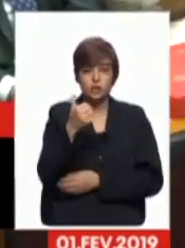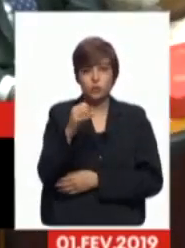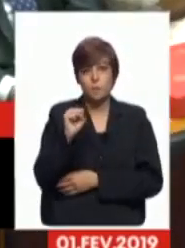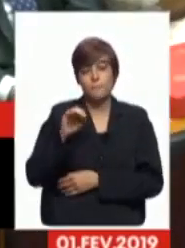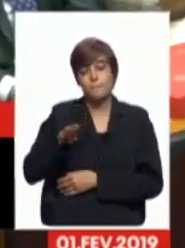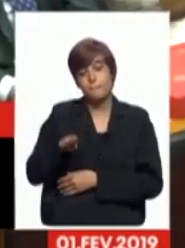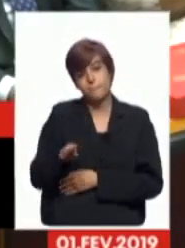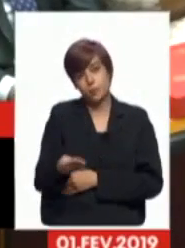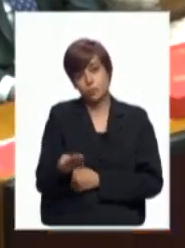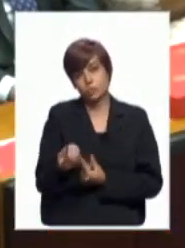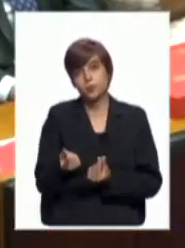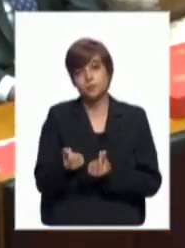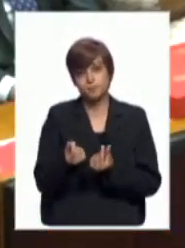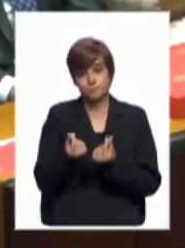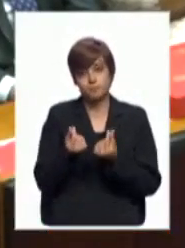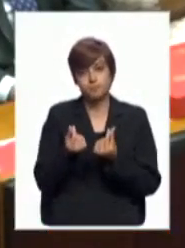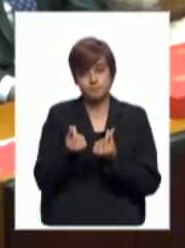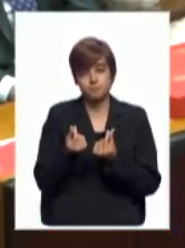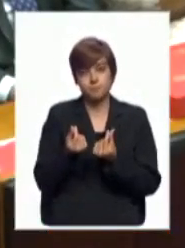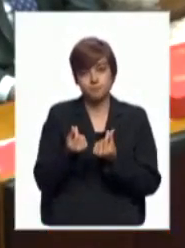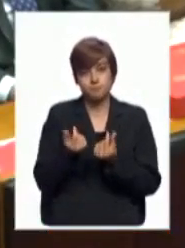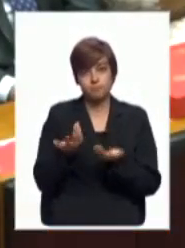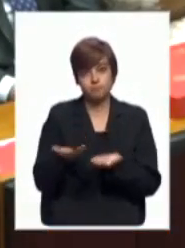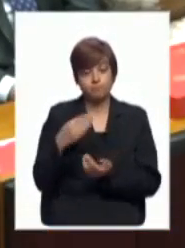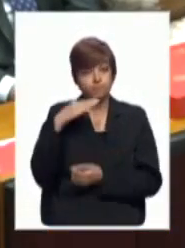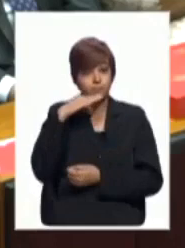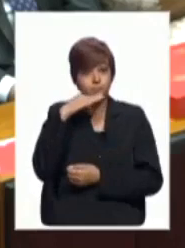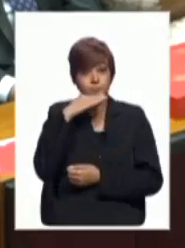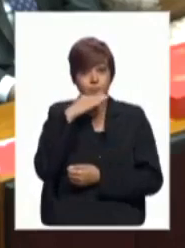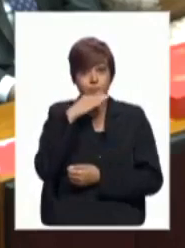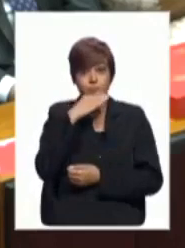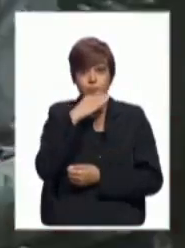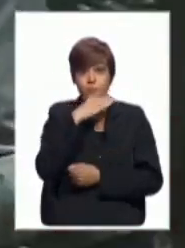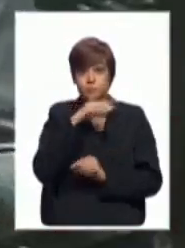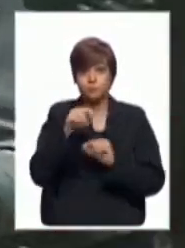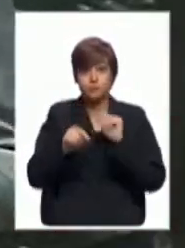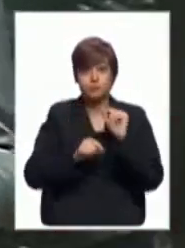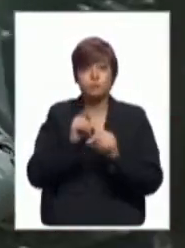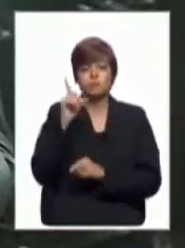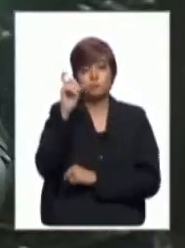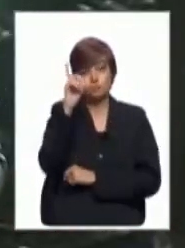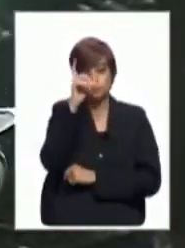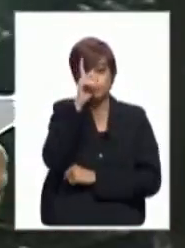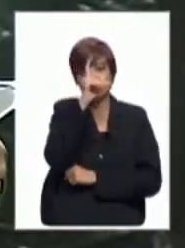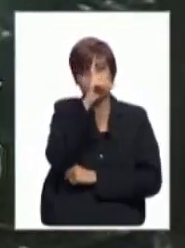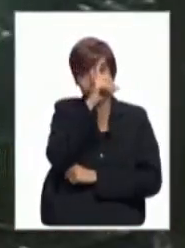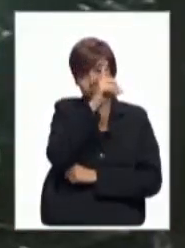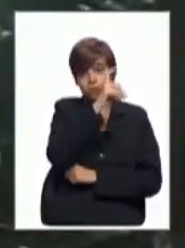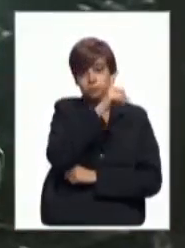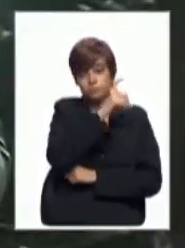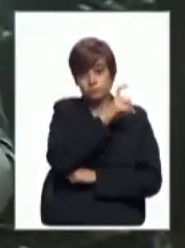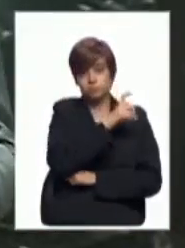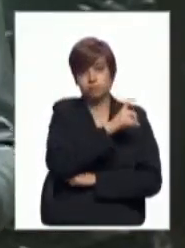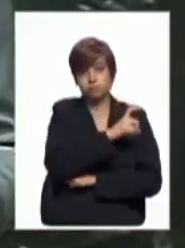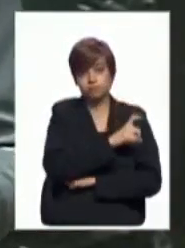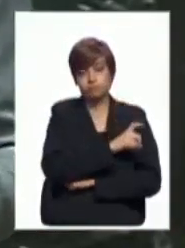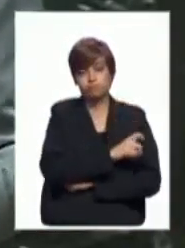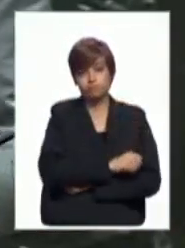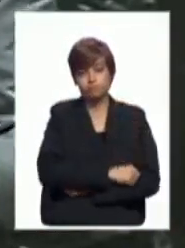bilhões. Como podem ver, a situação é, no mínimo, crítica.